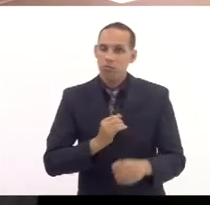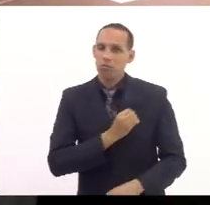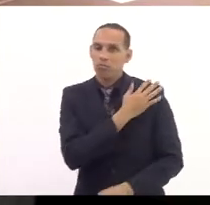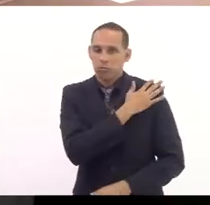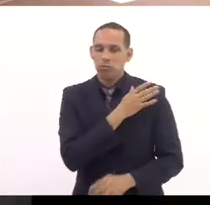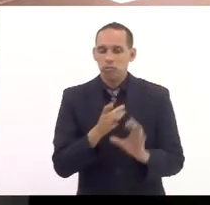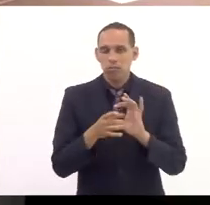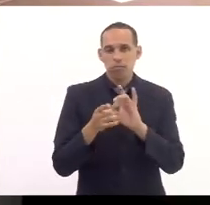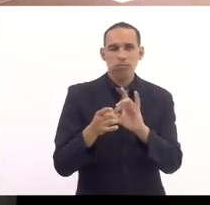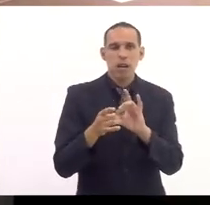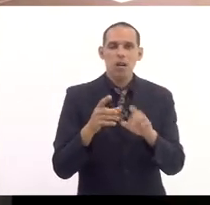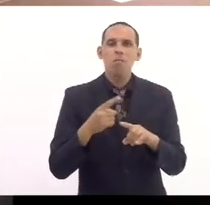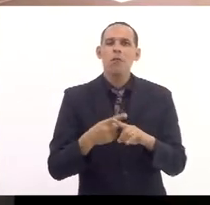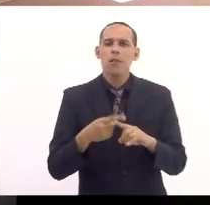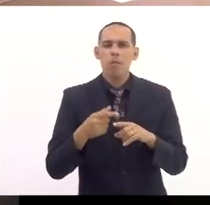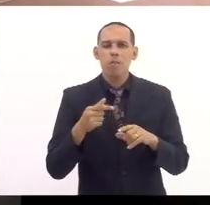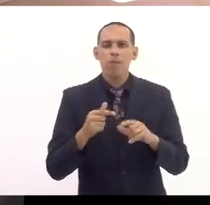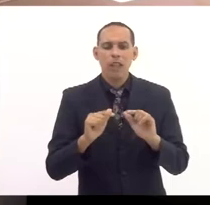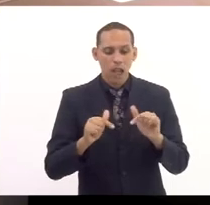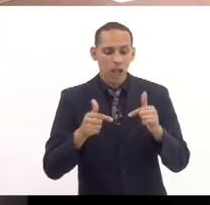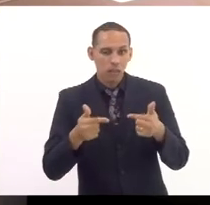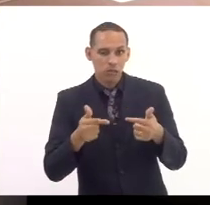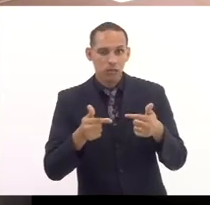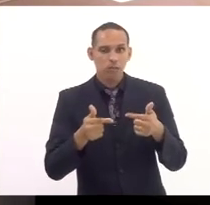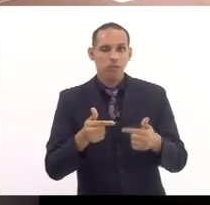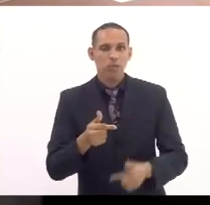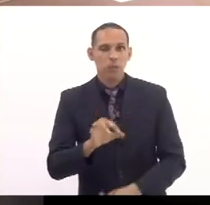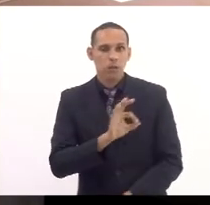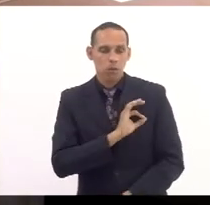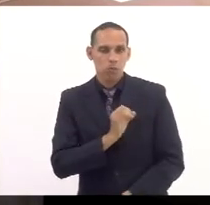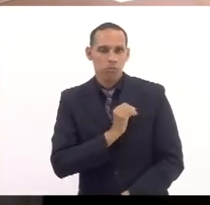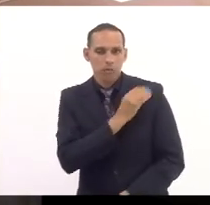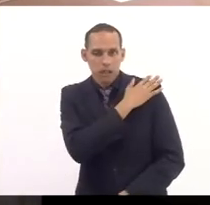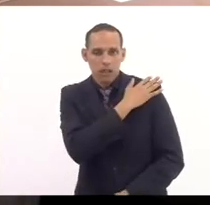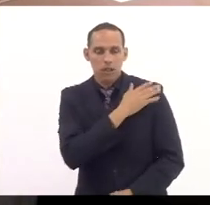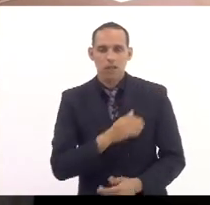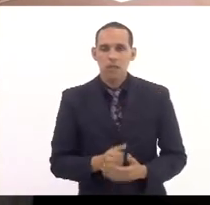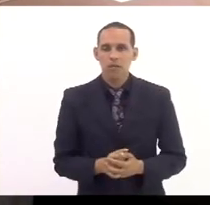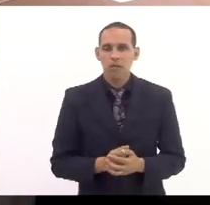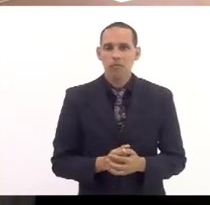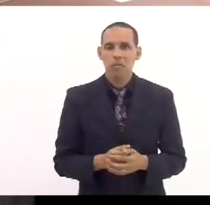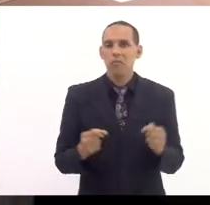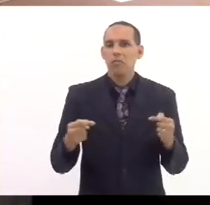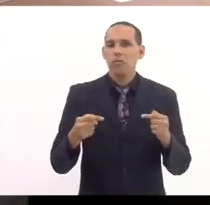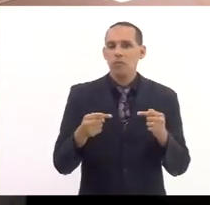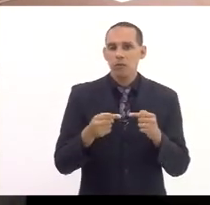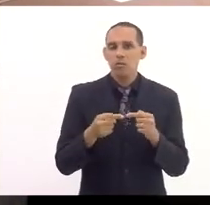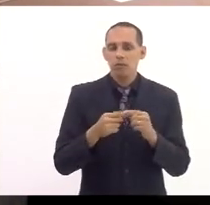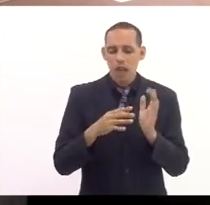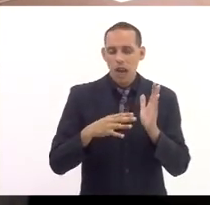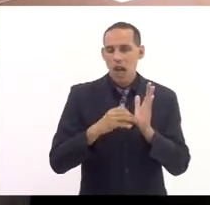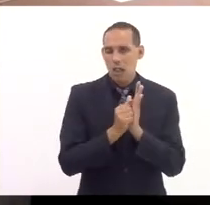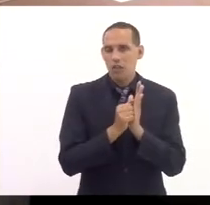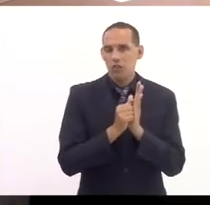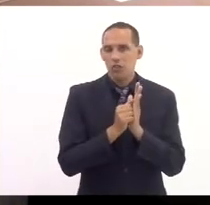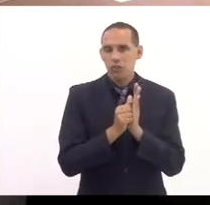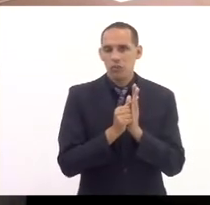né, porque toda ação da Polícia Militar ela vai resultar no registro de ocorrência, na